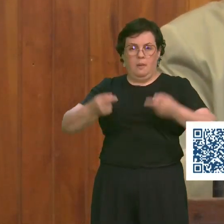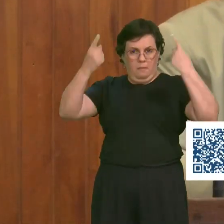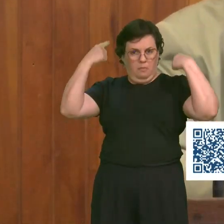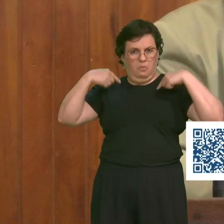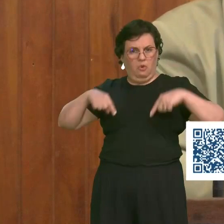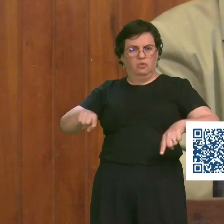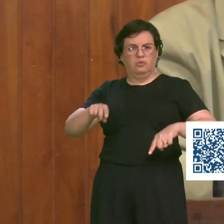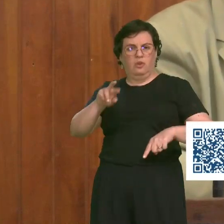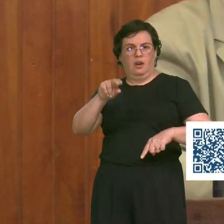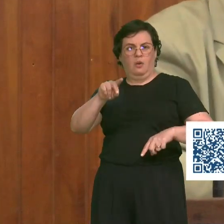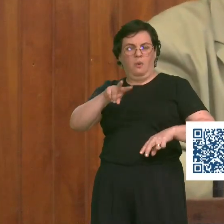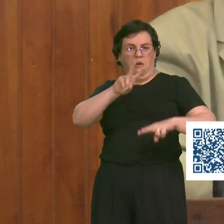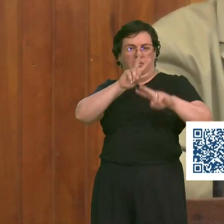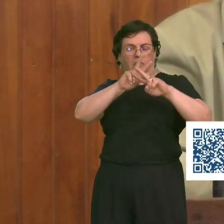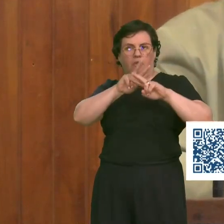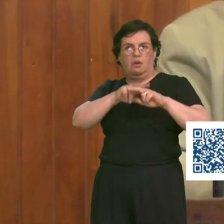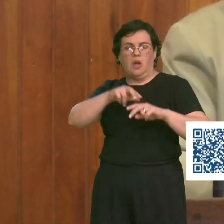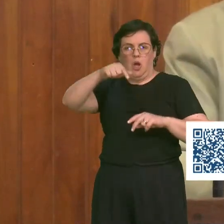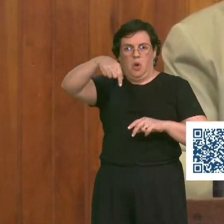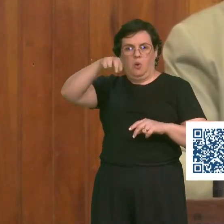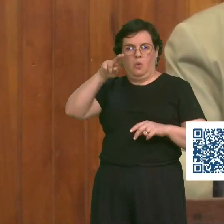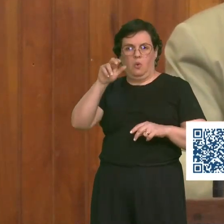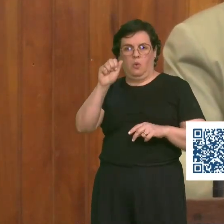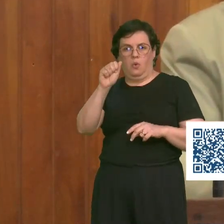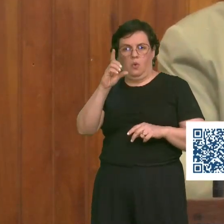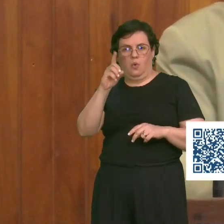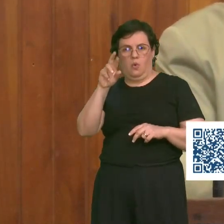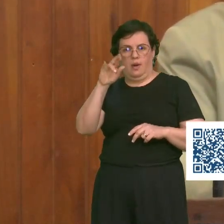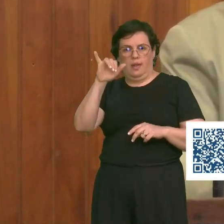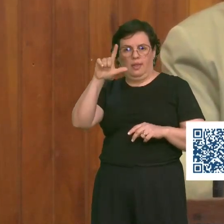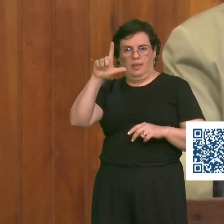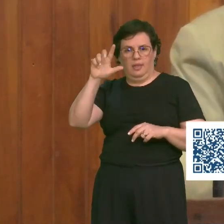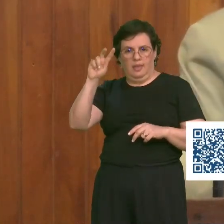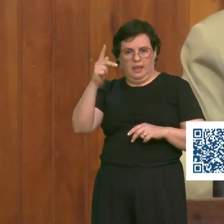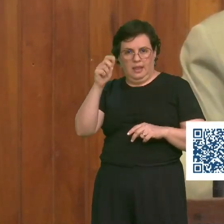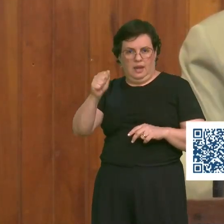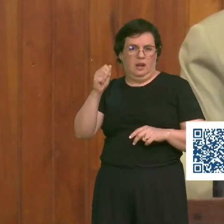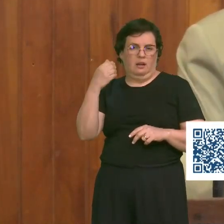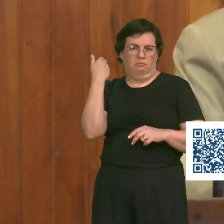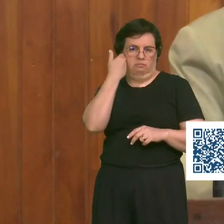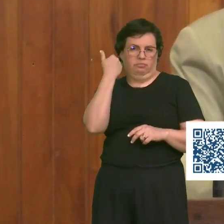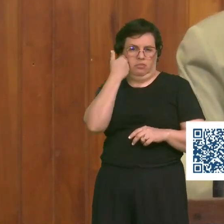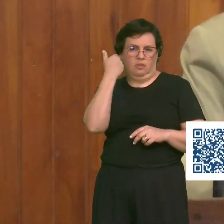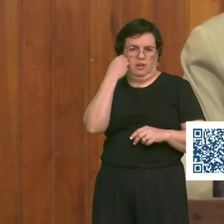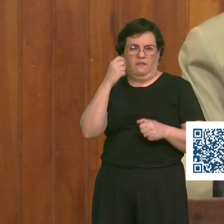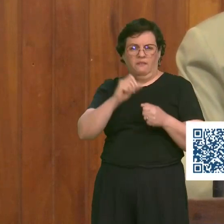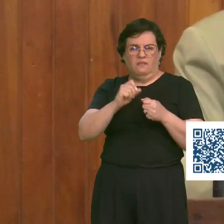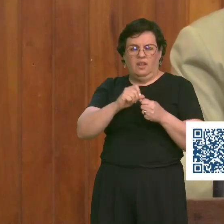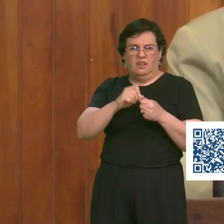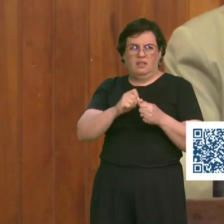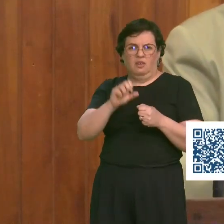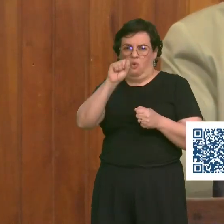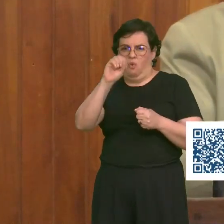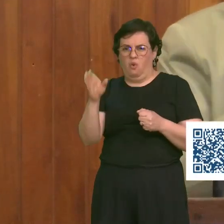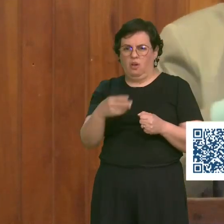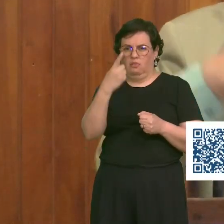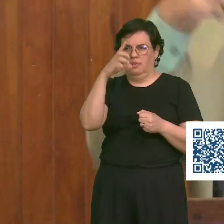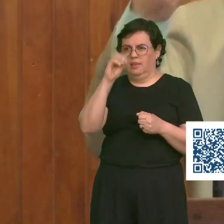contra mim fizeram se não me fale oito ou dez procedimentos na polícia arquivado